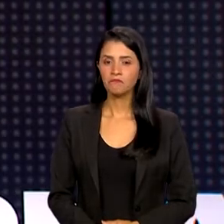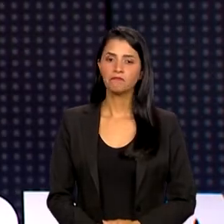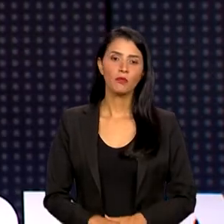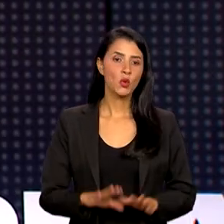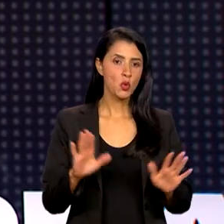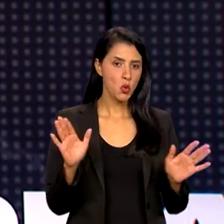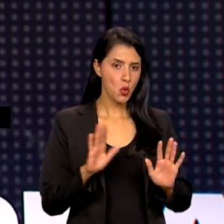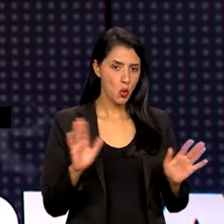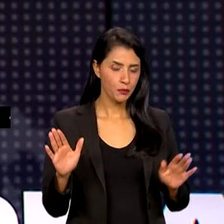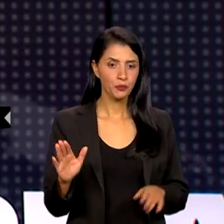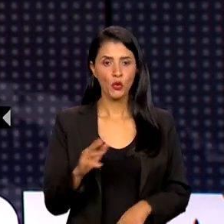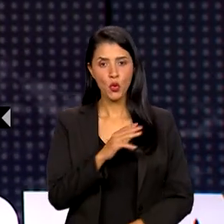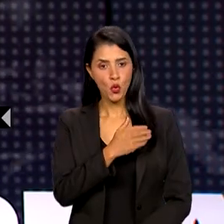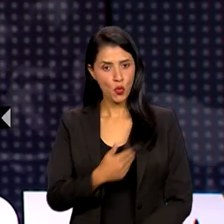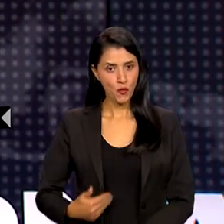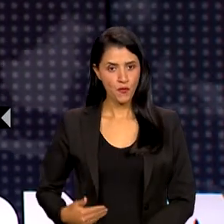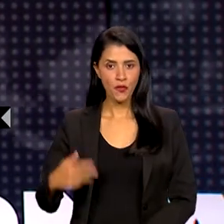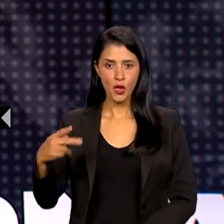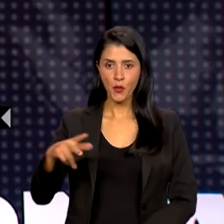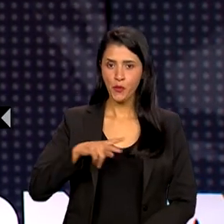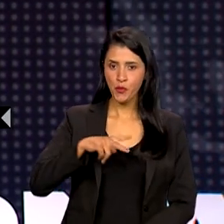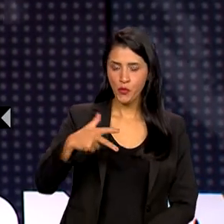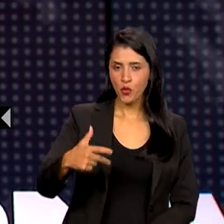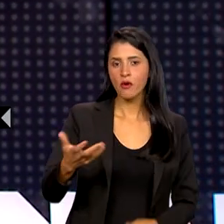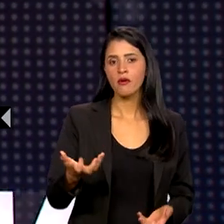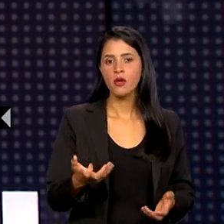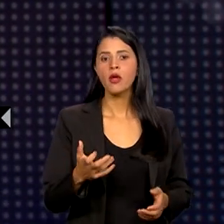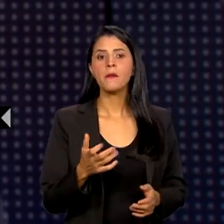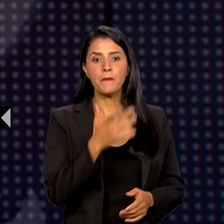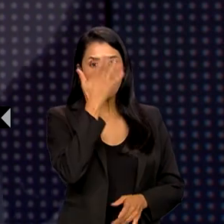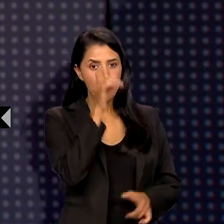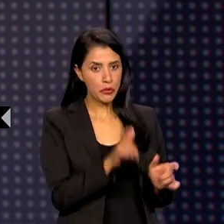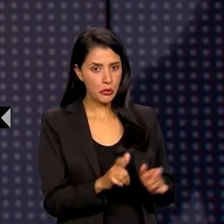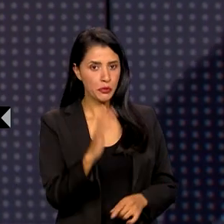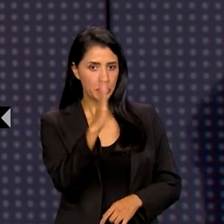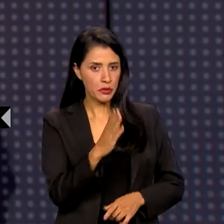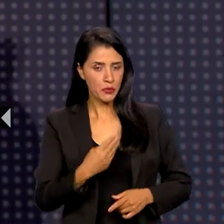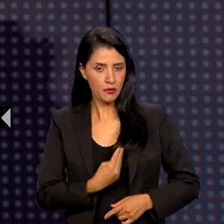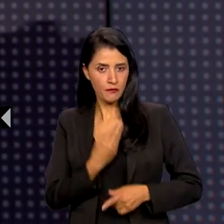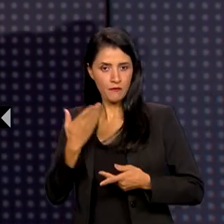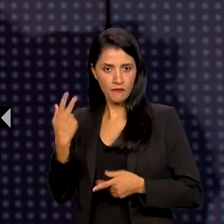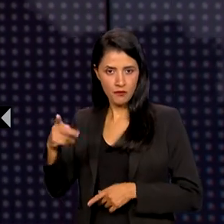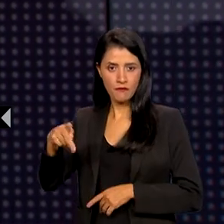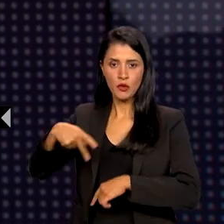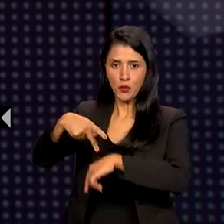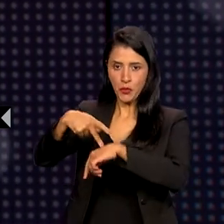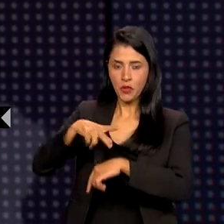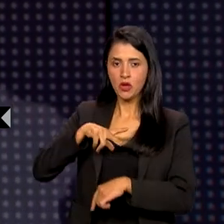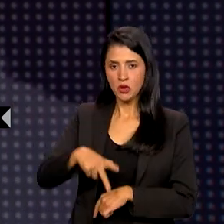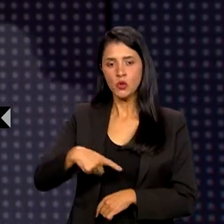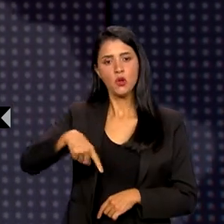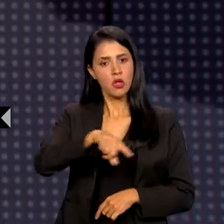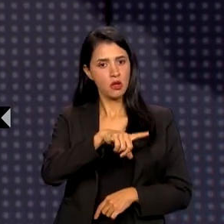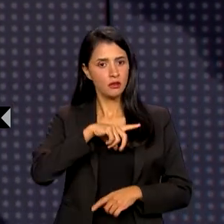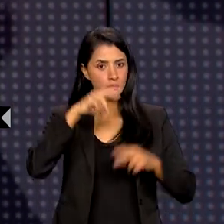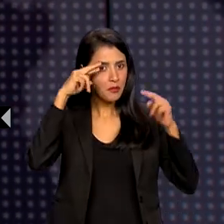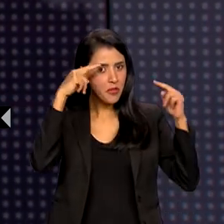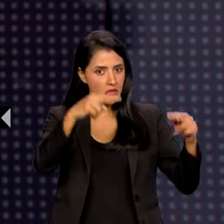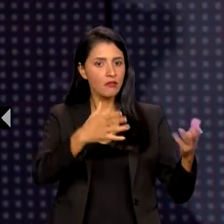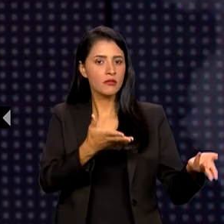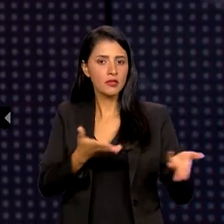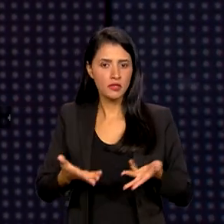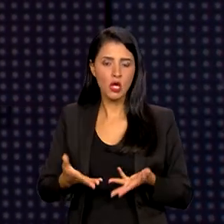Olá. O governo de Portugal quer que os brasileiros que vivem no país sejam respeitados e acolhidos